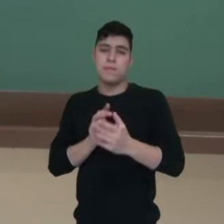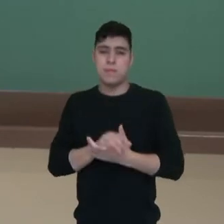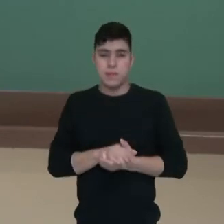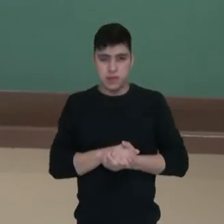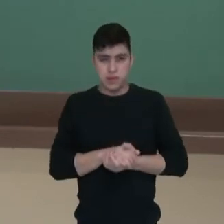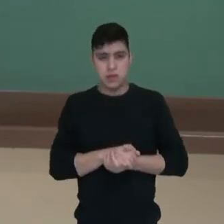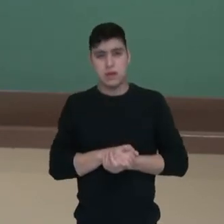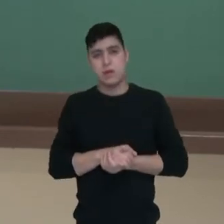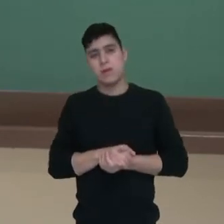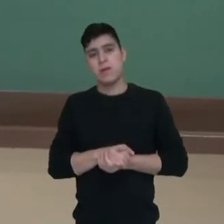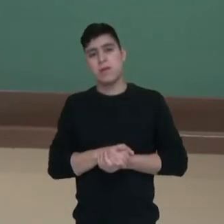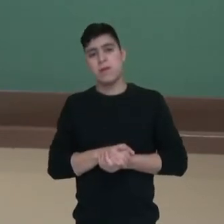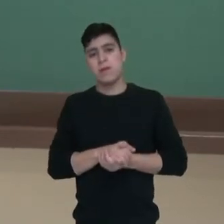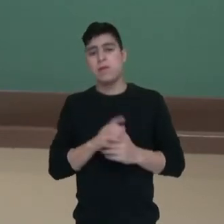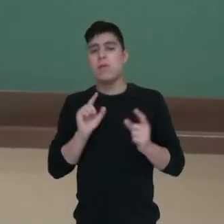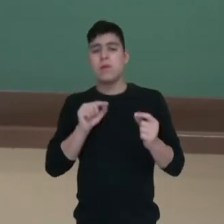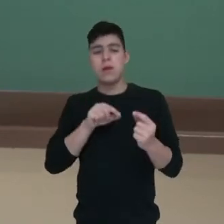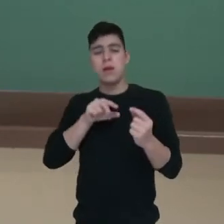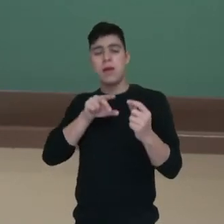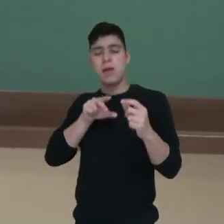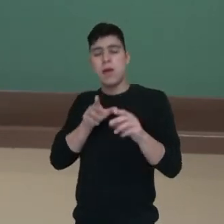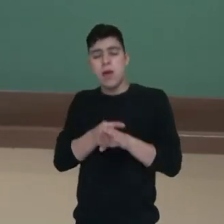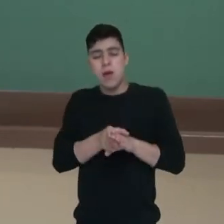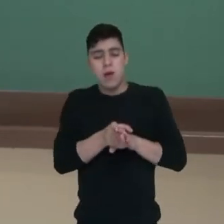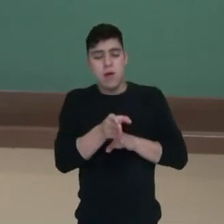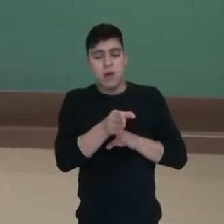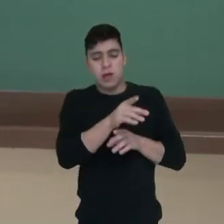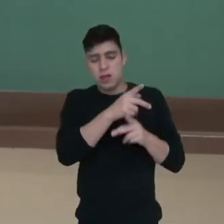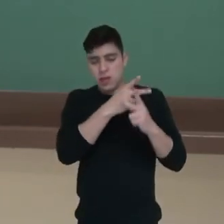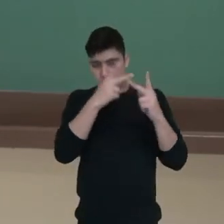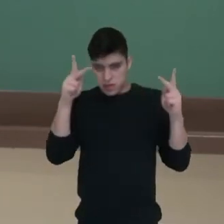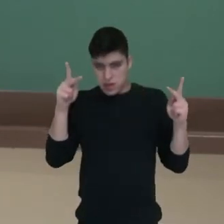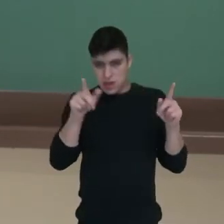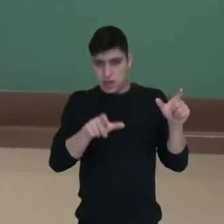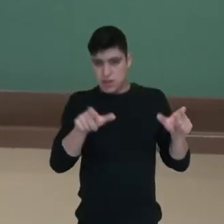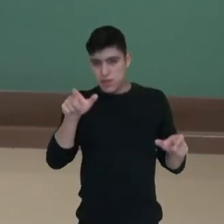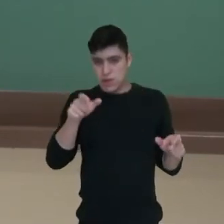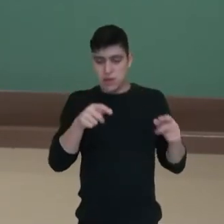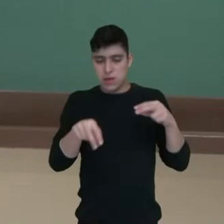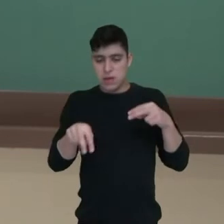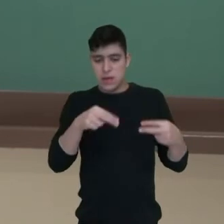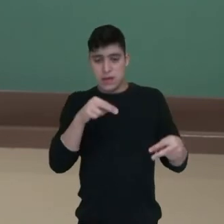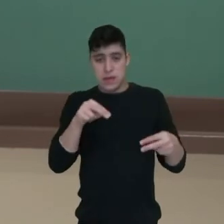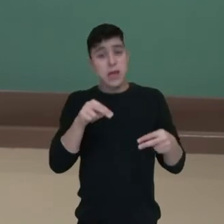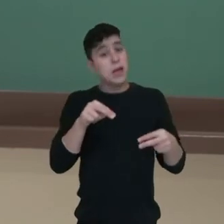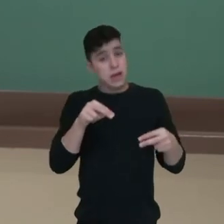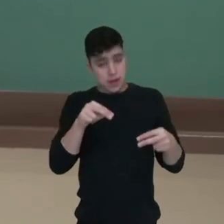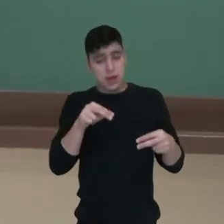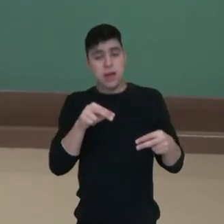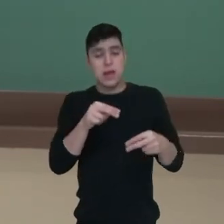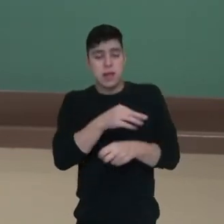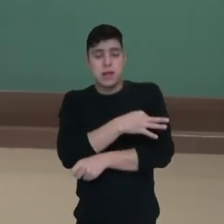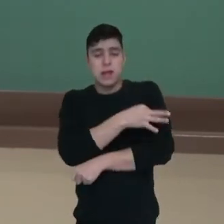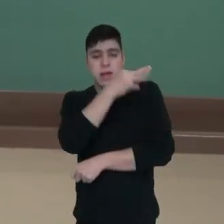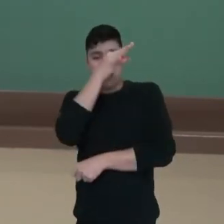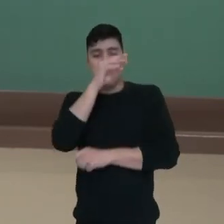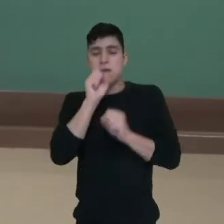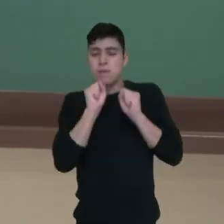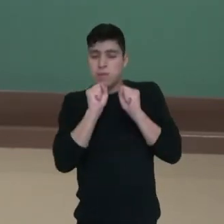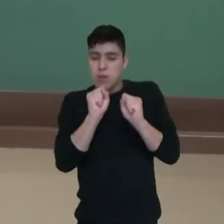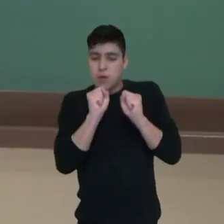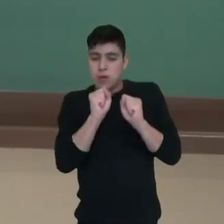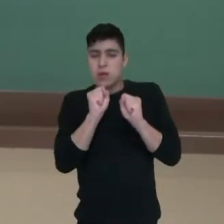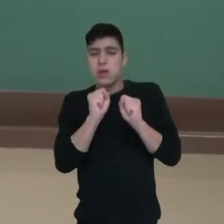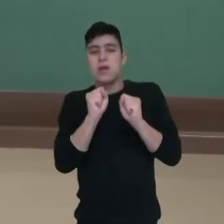banda esquerda, para orientar os seus jogadores. Então, eles exclusivamente que